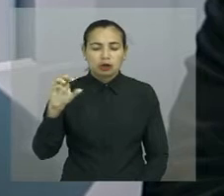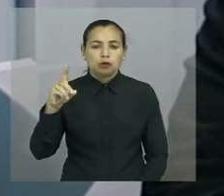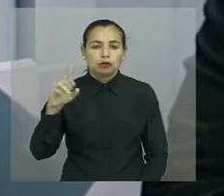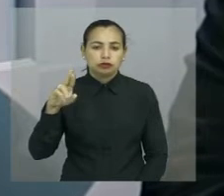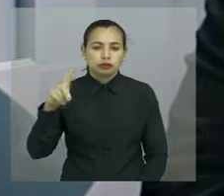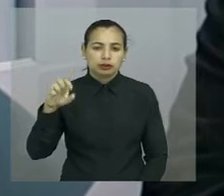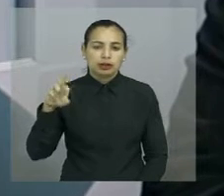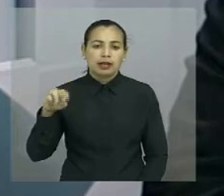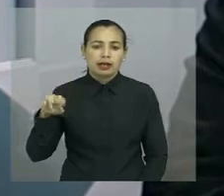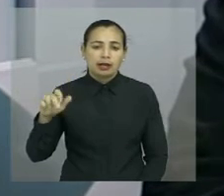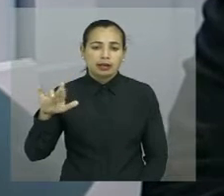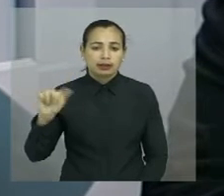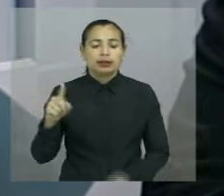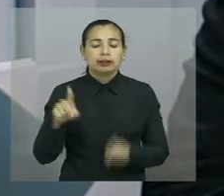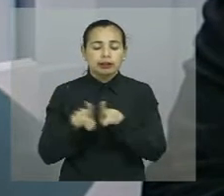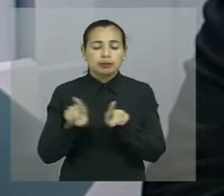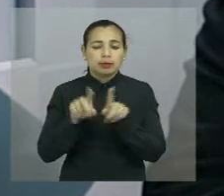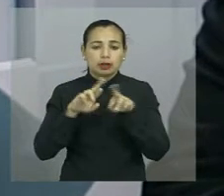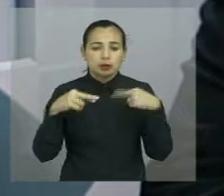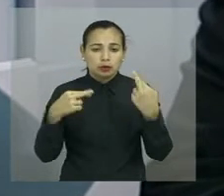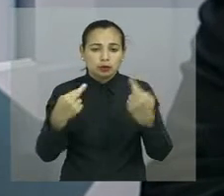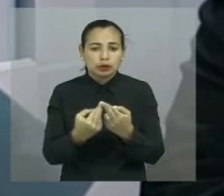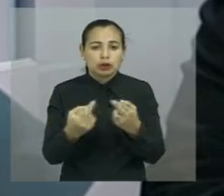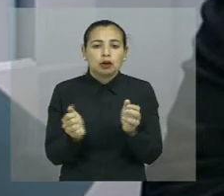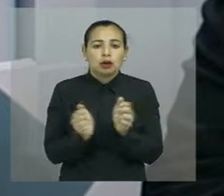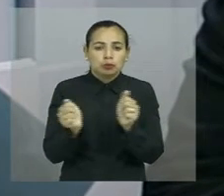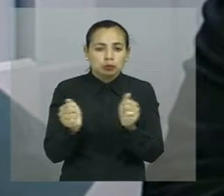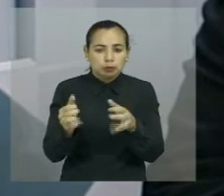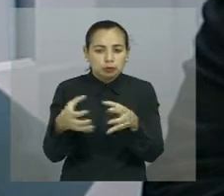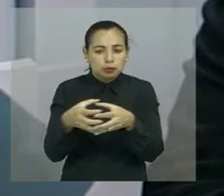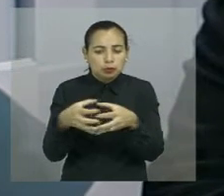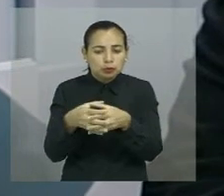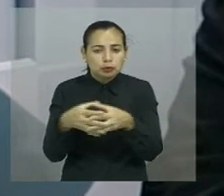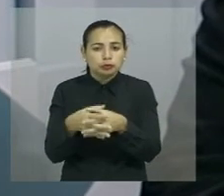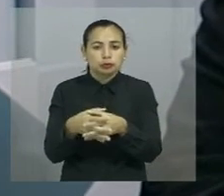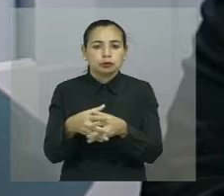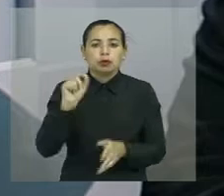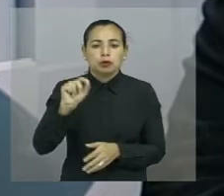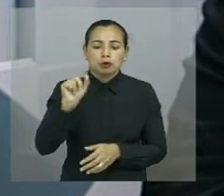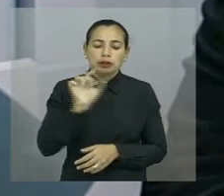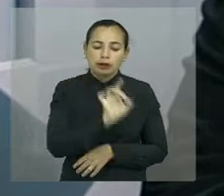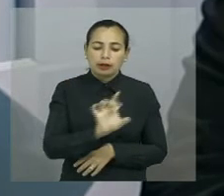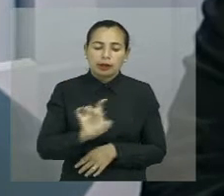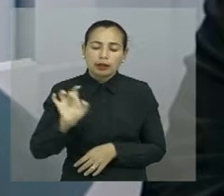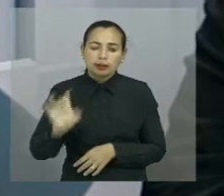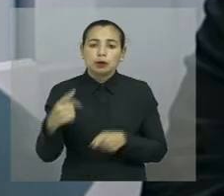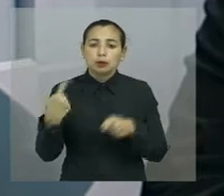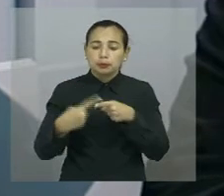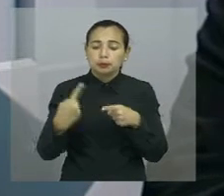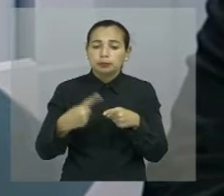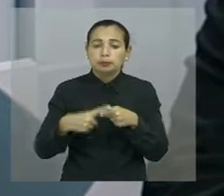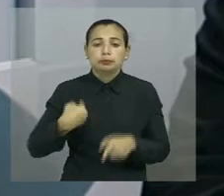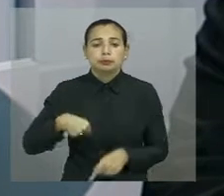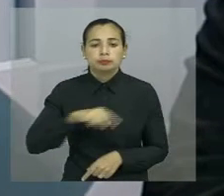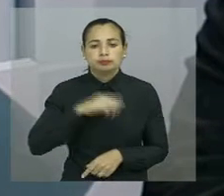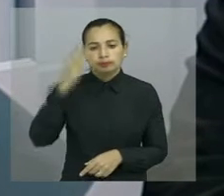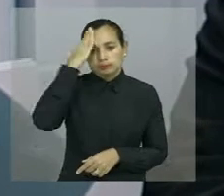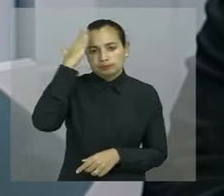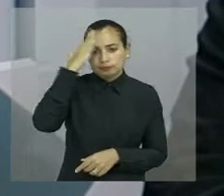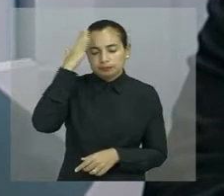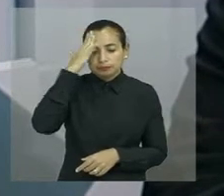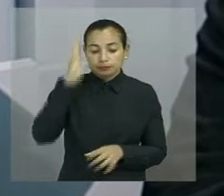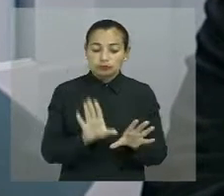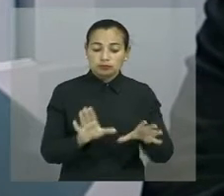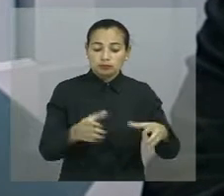reuniões conjuntas, e aqui eu me refiro de maneira específica a cada uma, porque nós sabemos que a